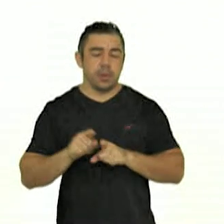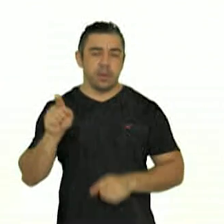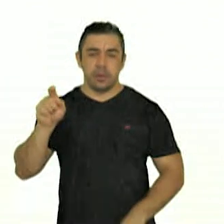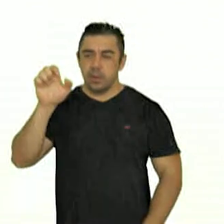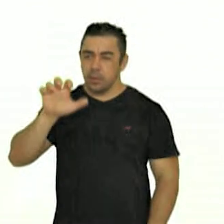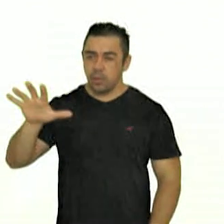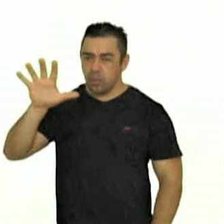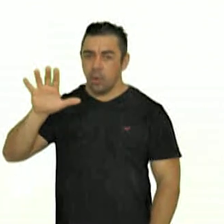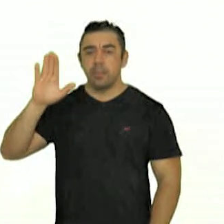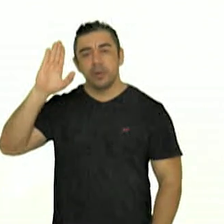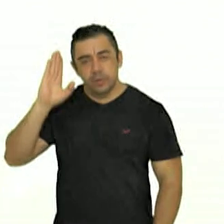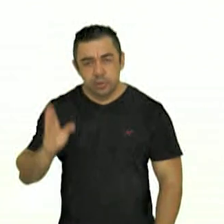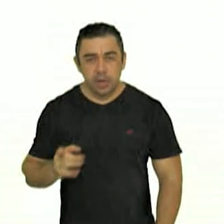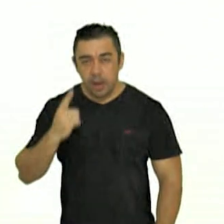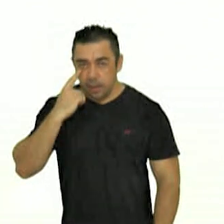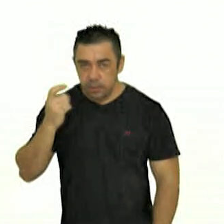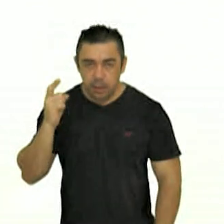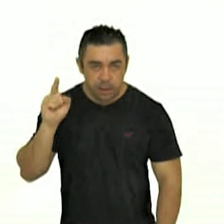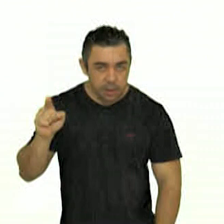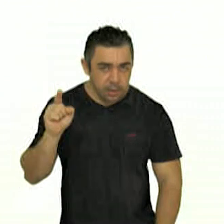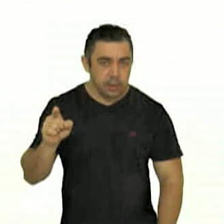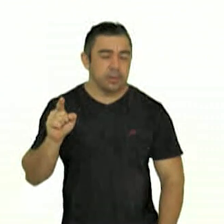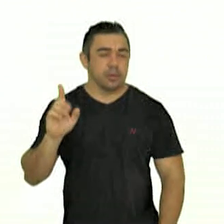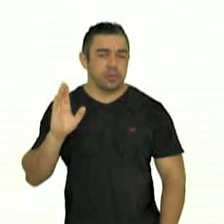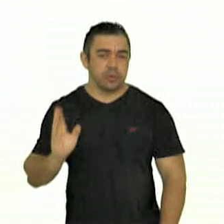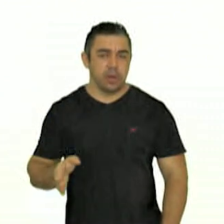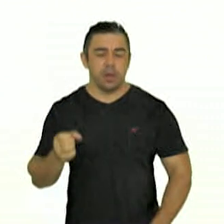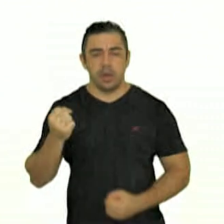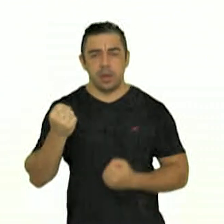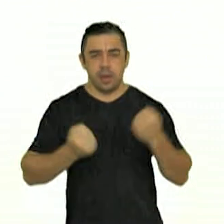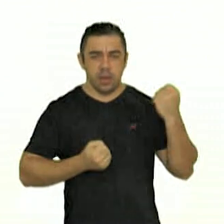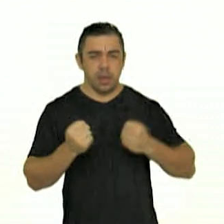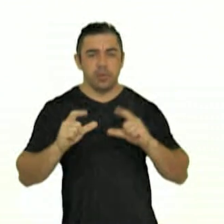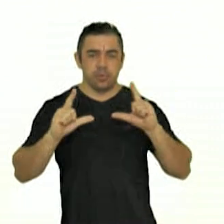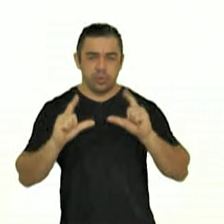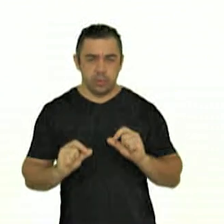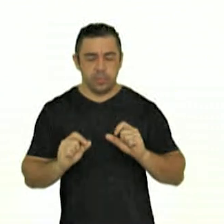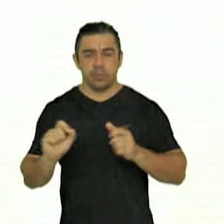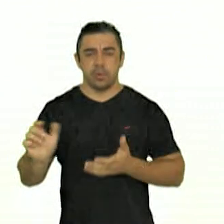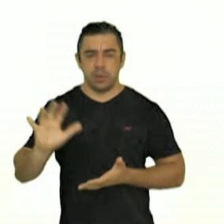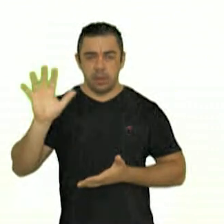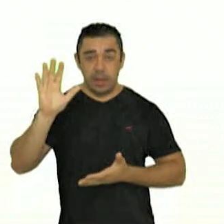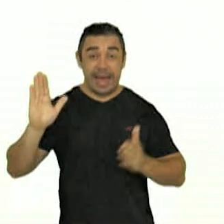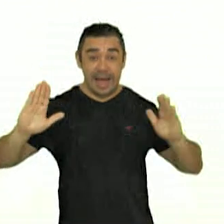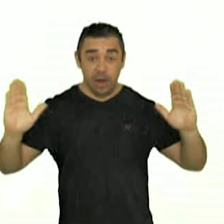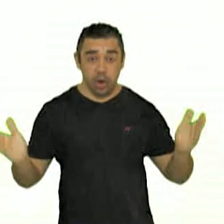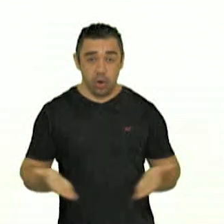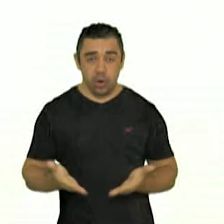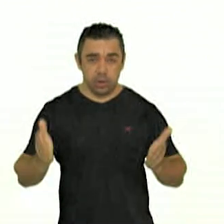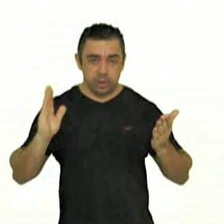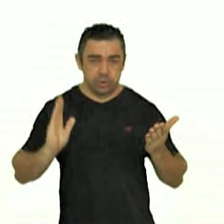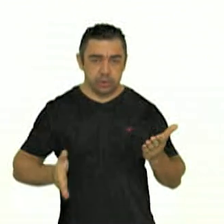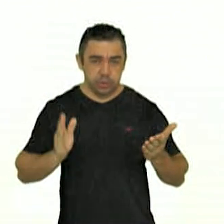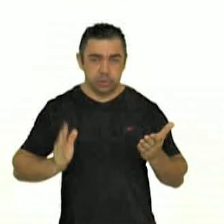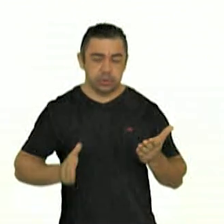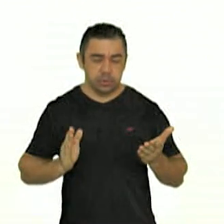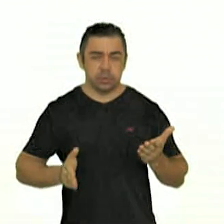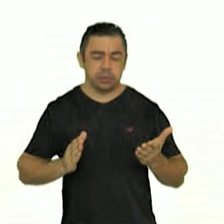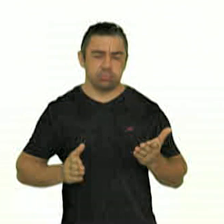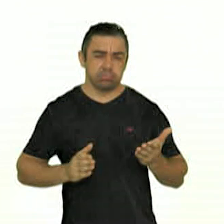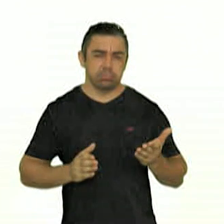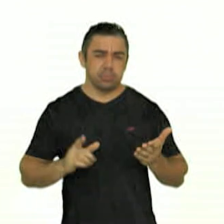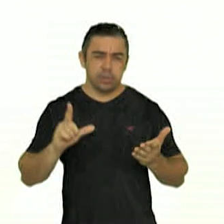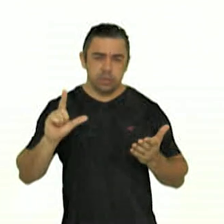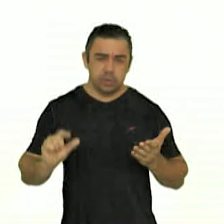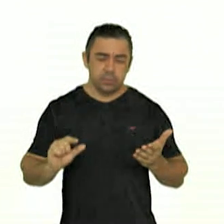essa intenção, né, que os veículos reduzam a emissão agora já, os que existem aí, para 50